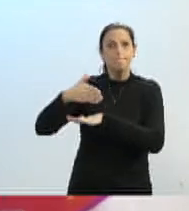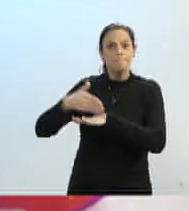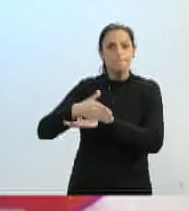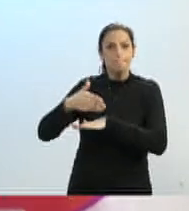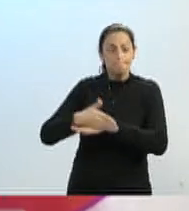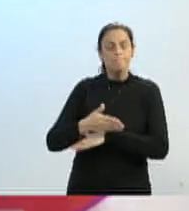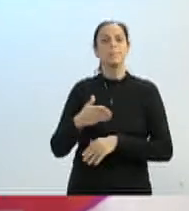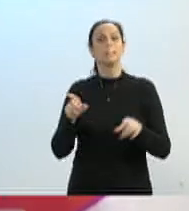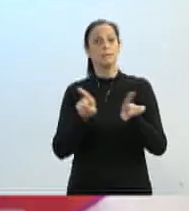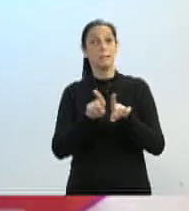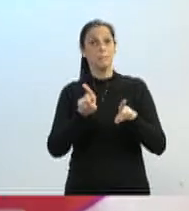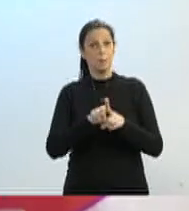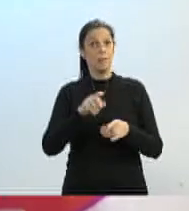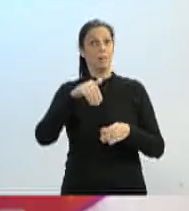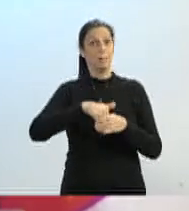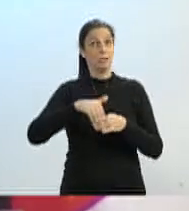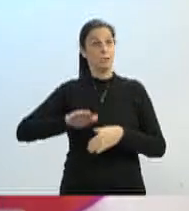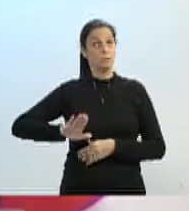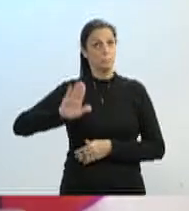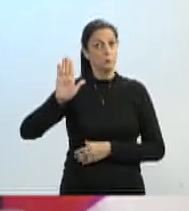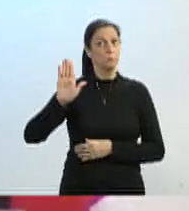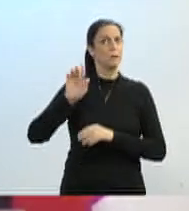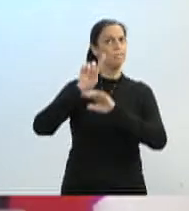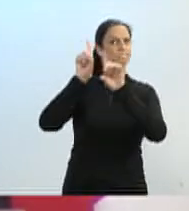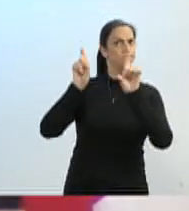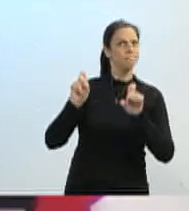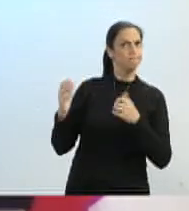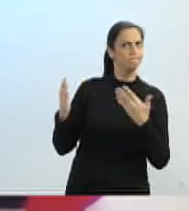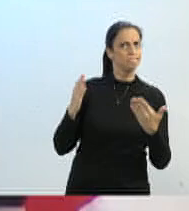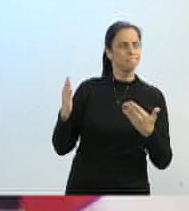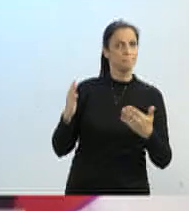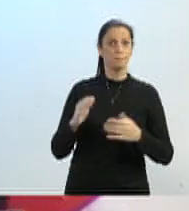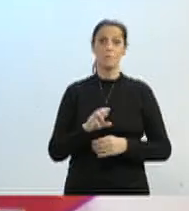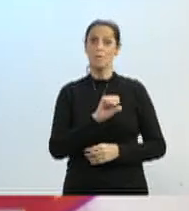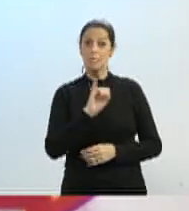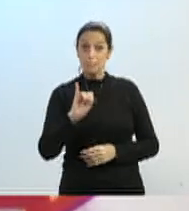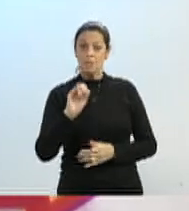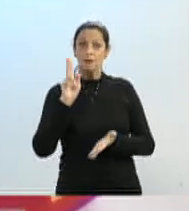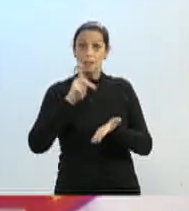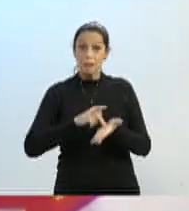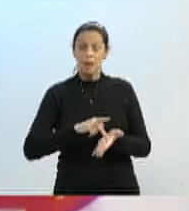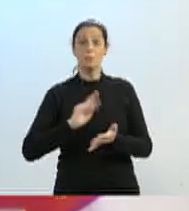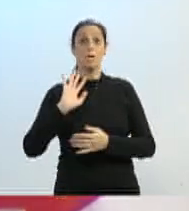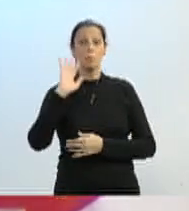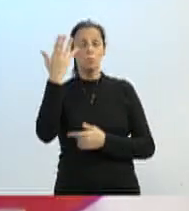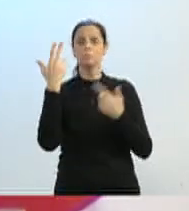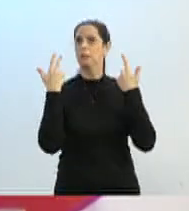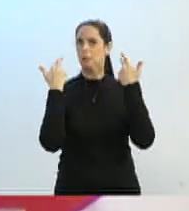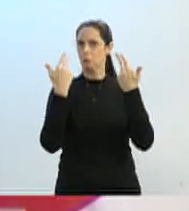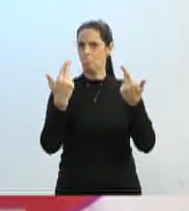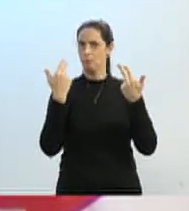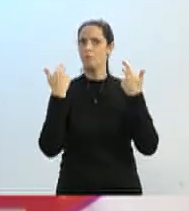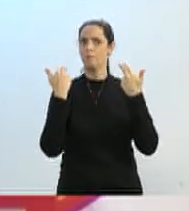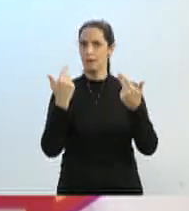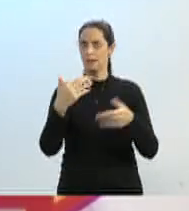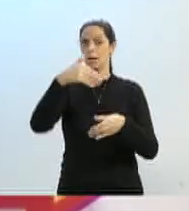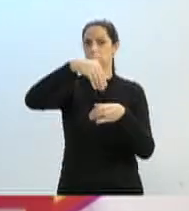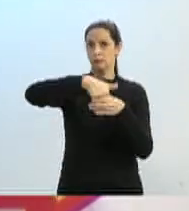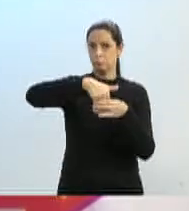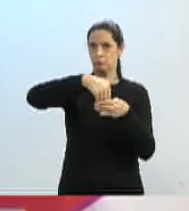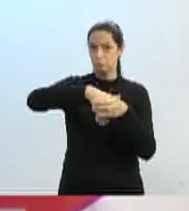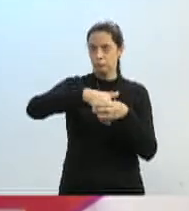candidatos. Se caso ocorresse normalmente essa eleição, já